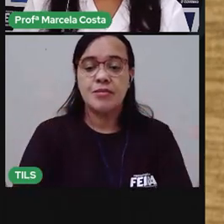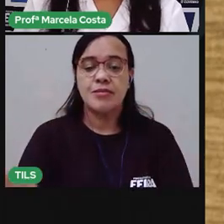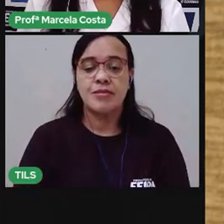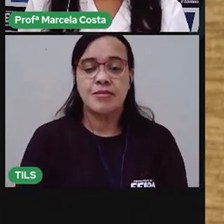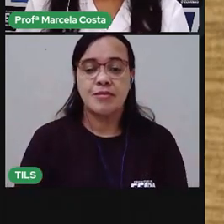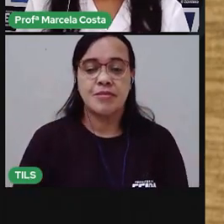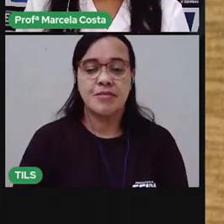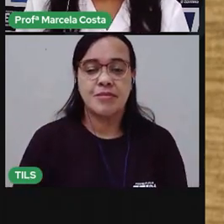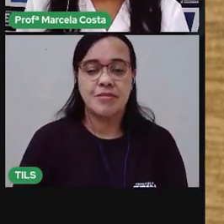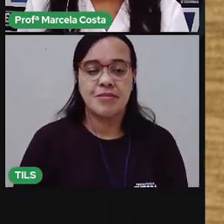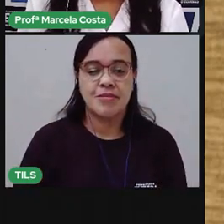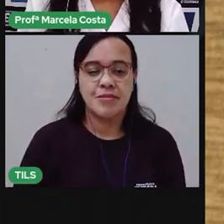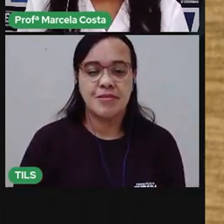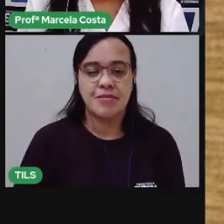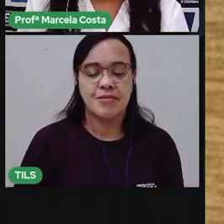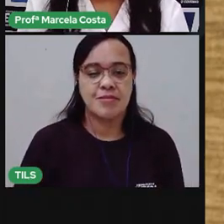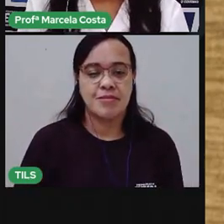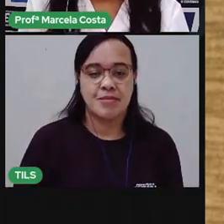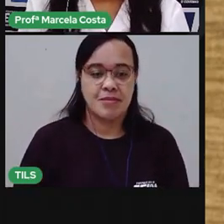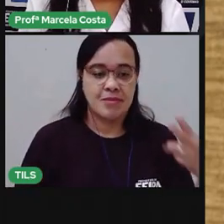E aí